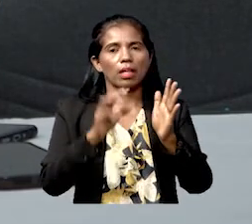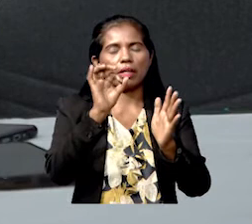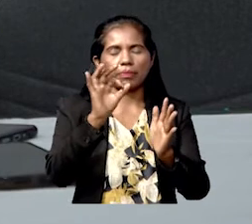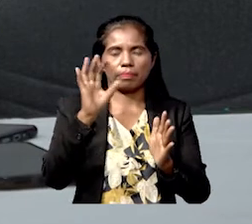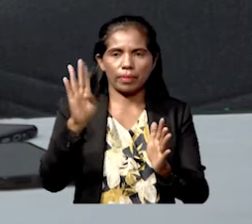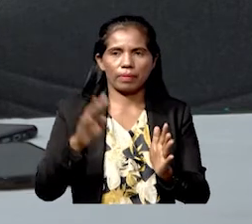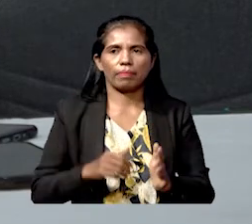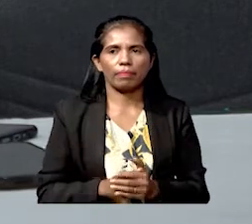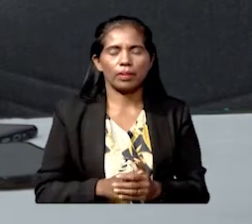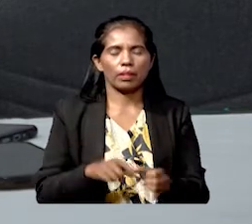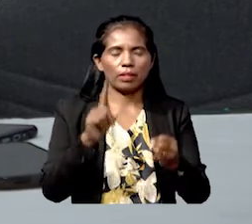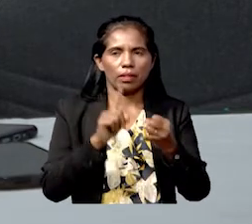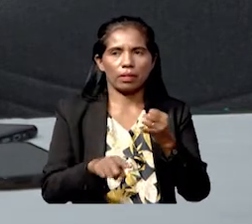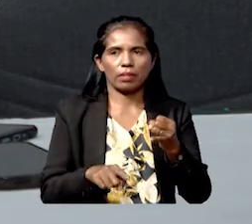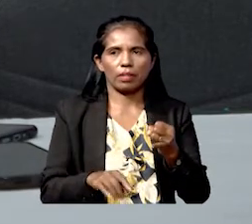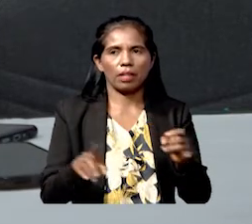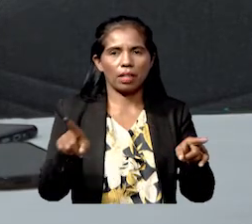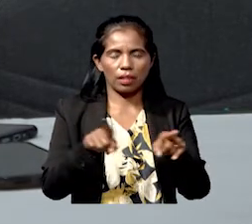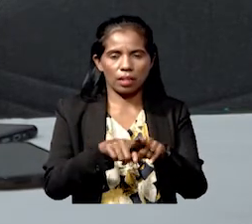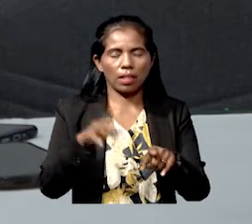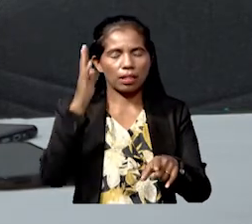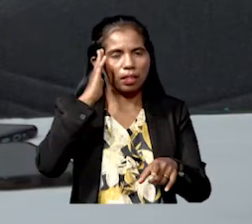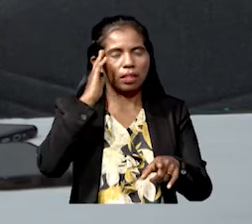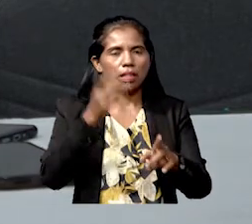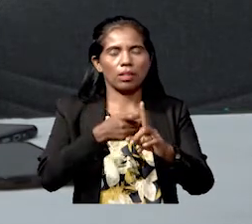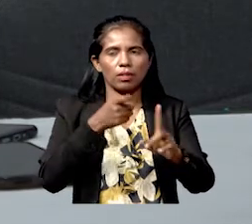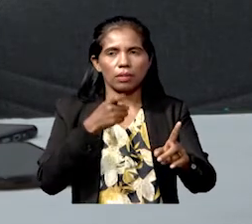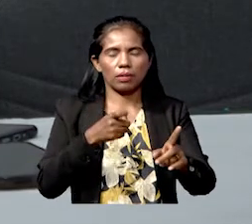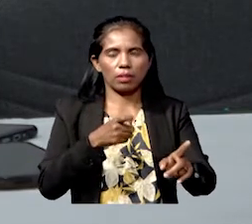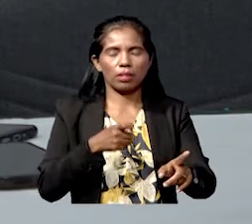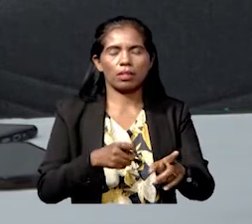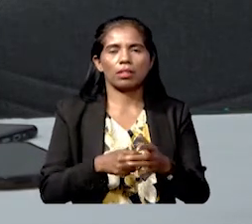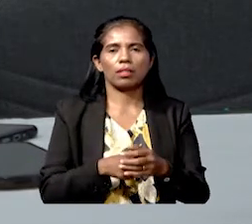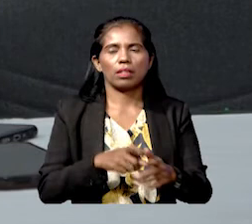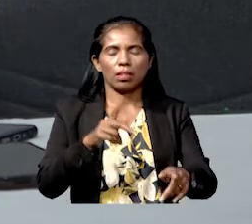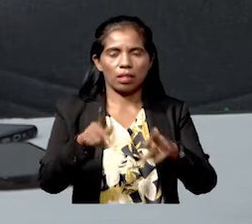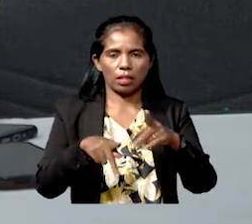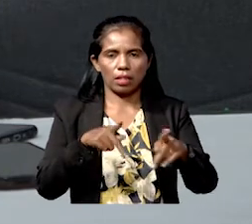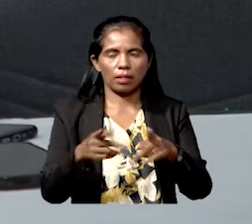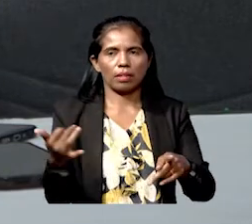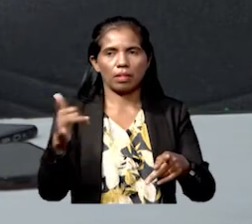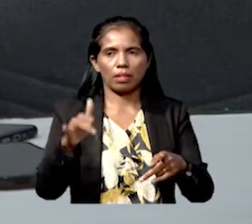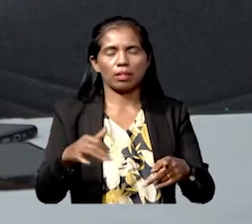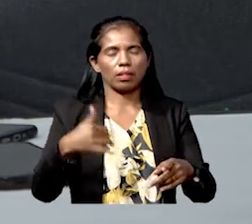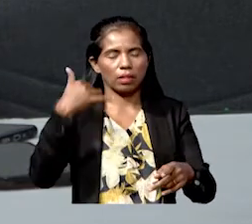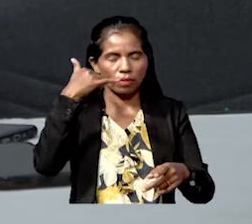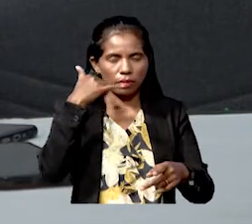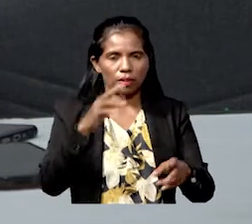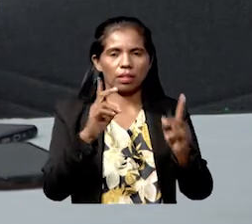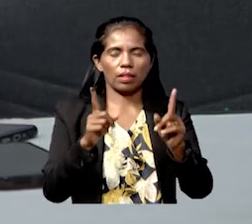Então ikus mai detecta hus e tani ia oficiais eleitorais sira e comunica que era só